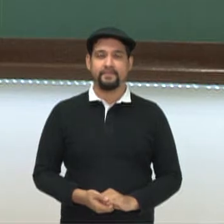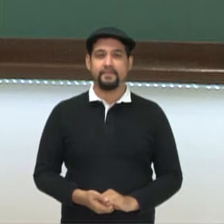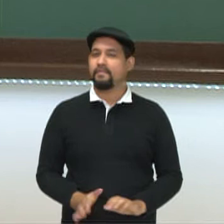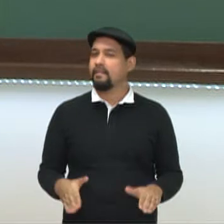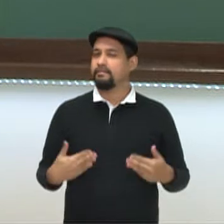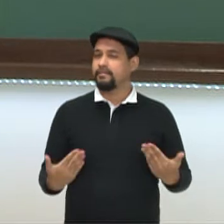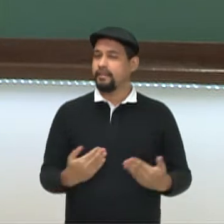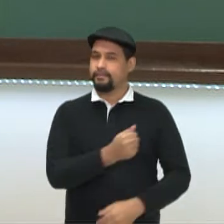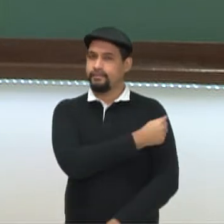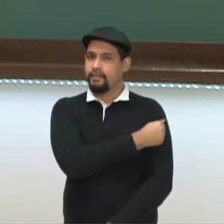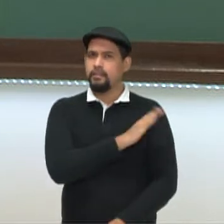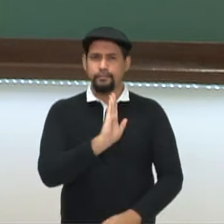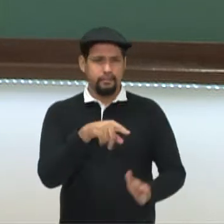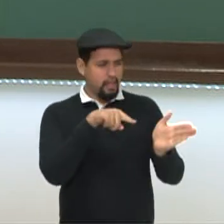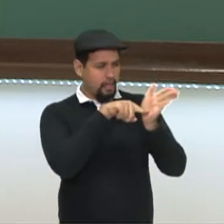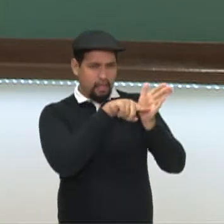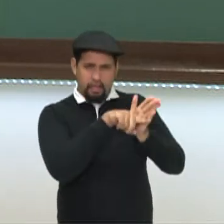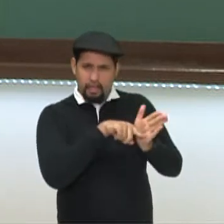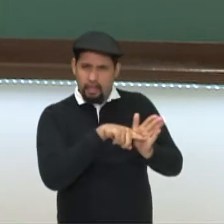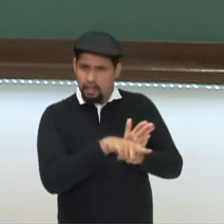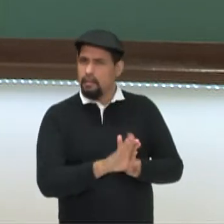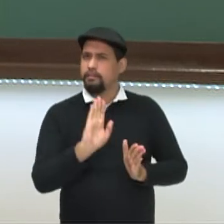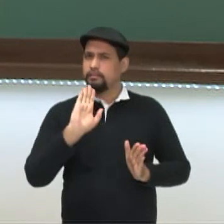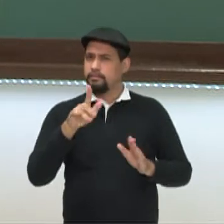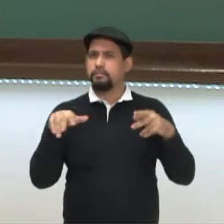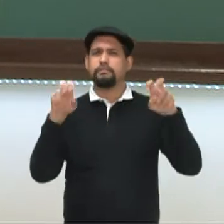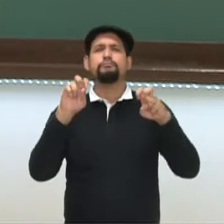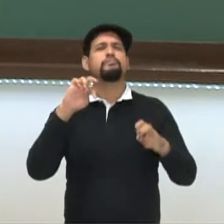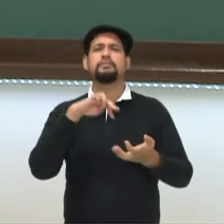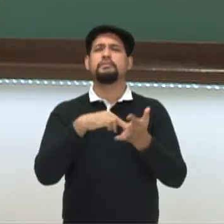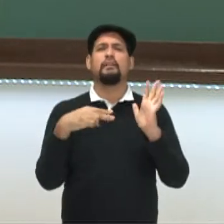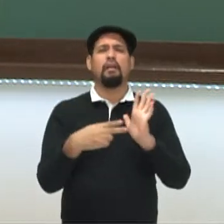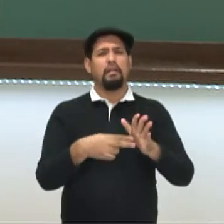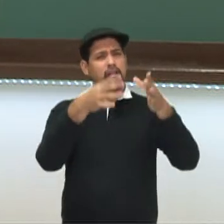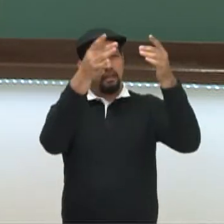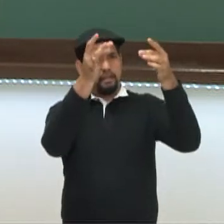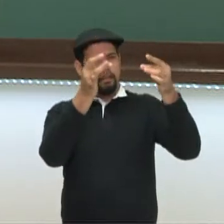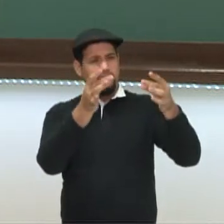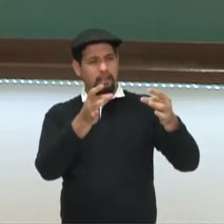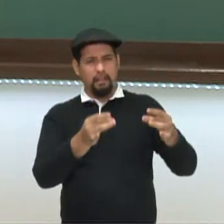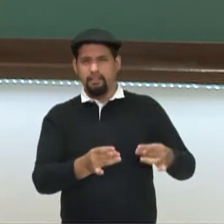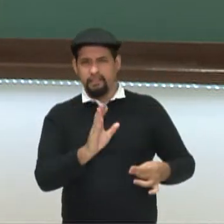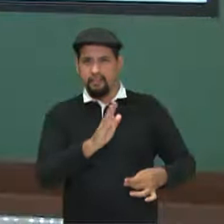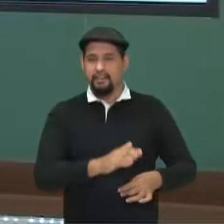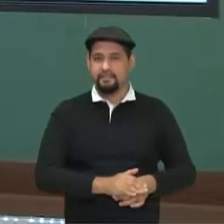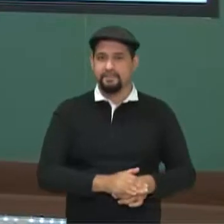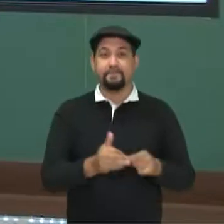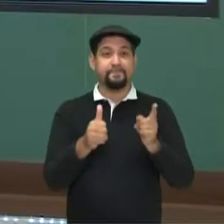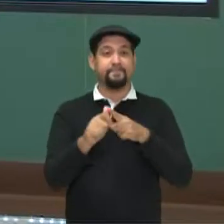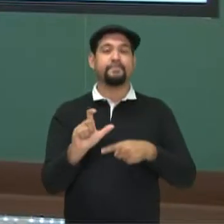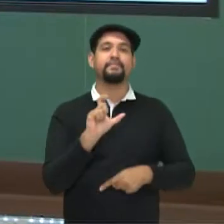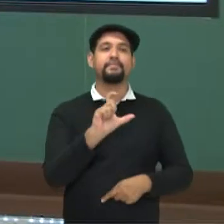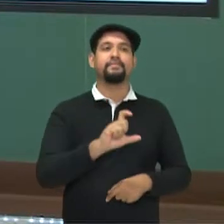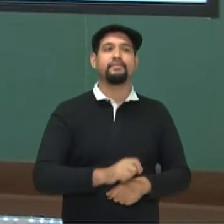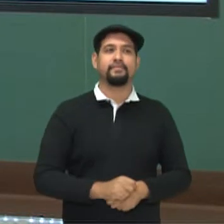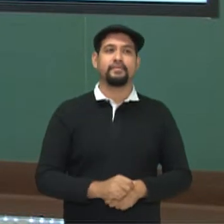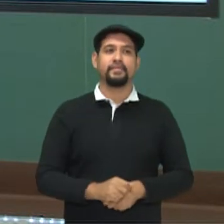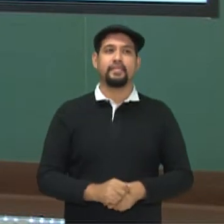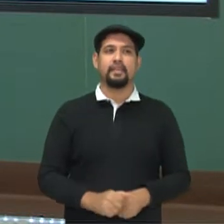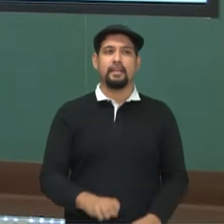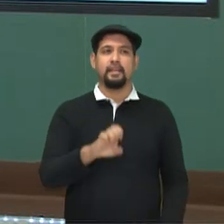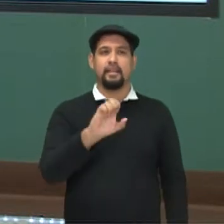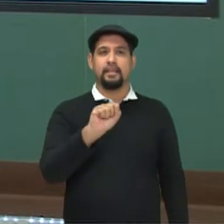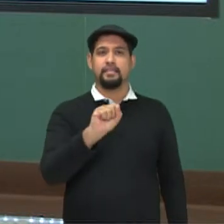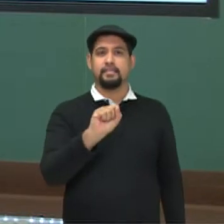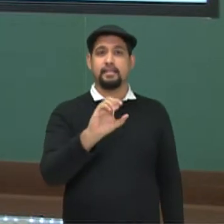Então, estudantes, pesquisaram, levantaram hipóteses sobre o significado dessas palavras? Vamos lá, a primeira palavra,